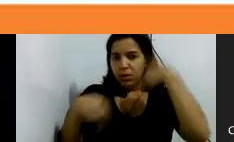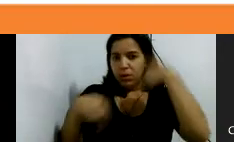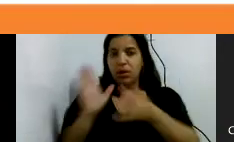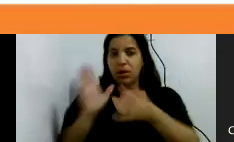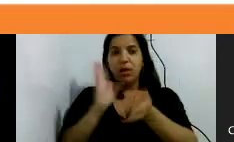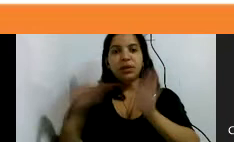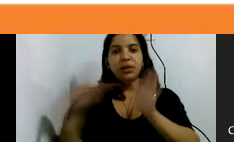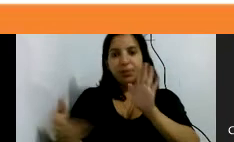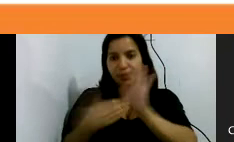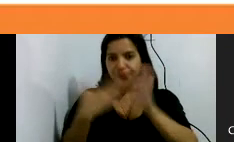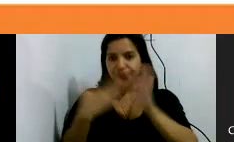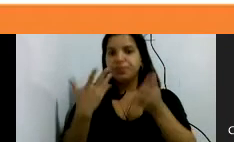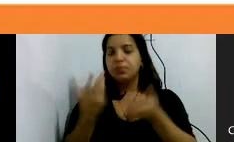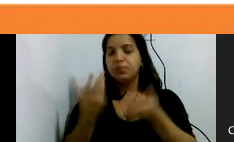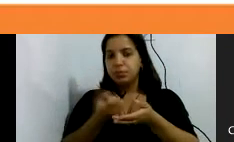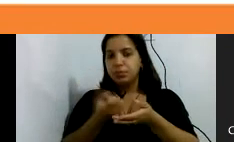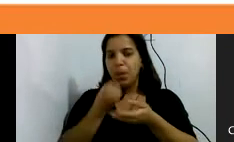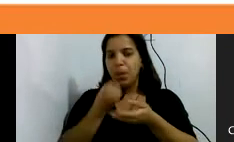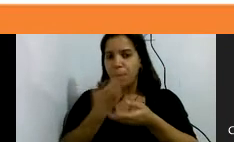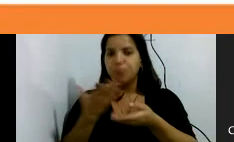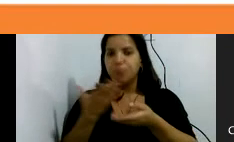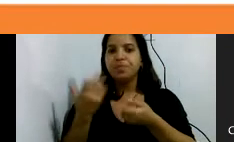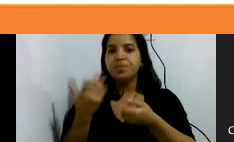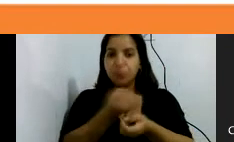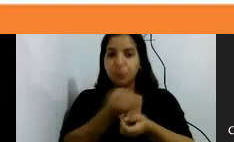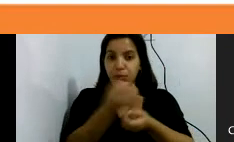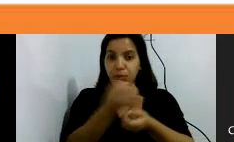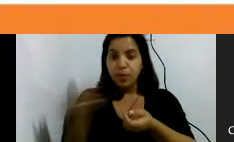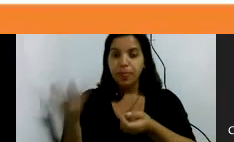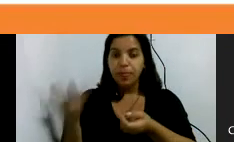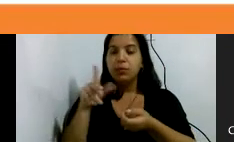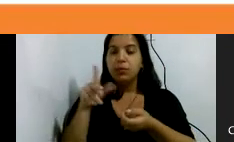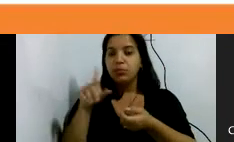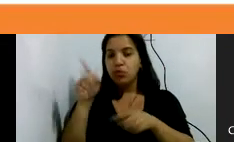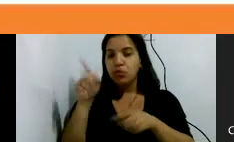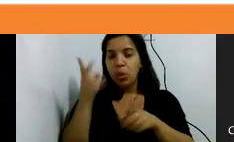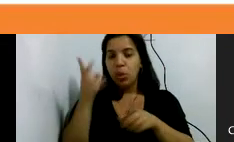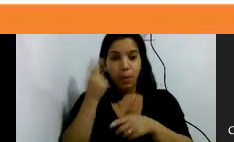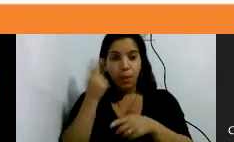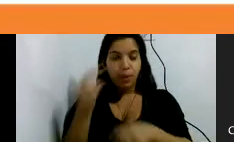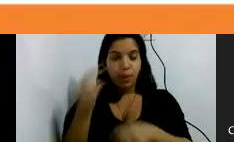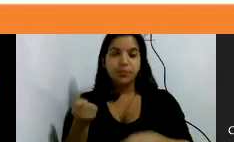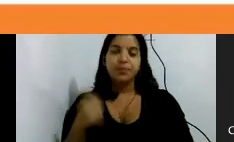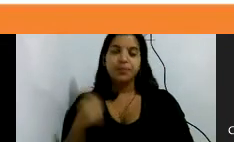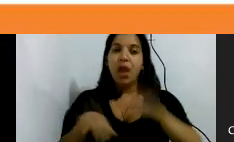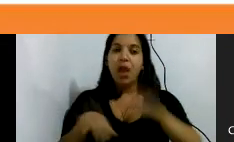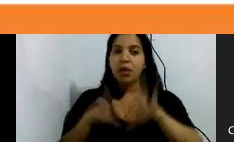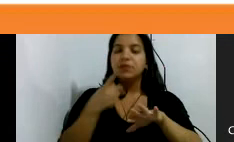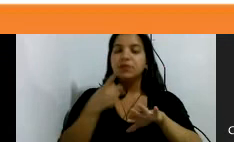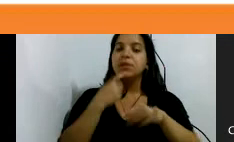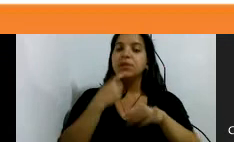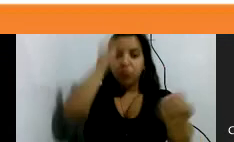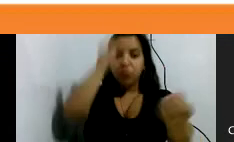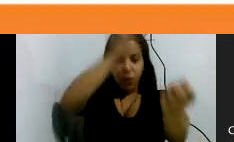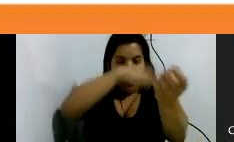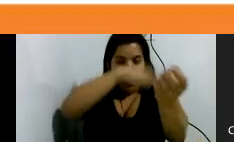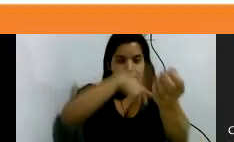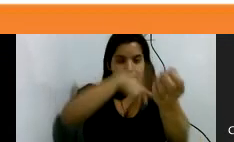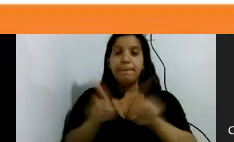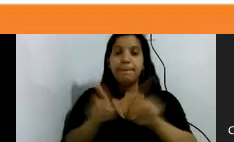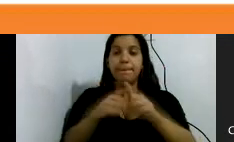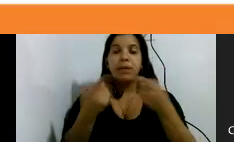em número suficiente para manter a contagem plaquetária normal. Às vezes a gente transfunde um paciente e